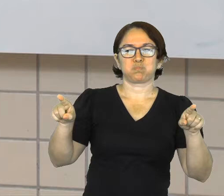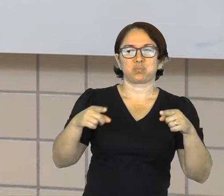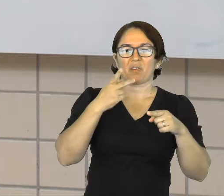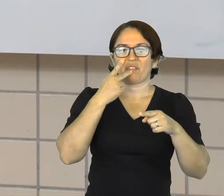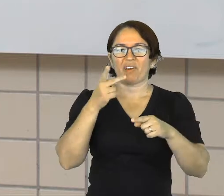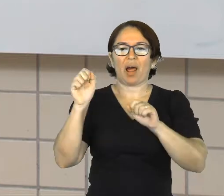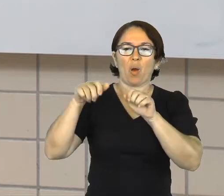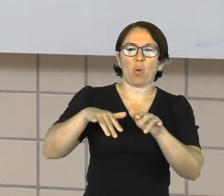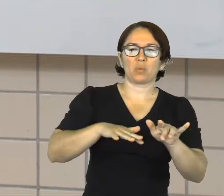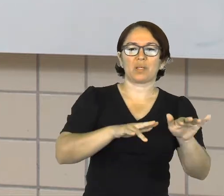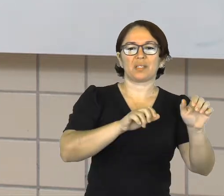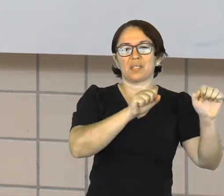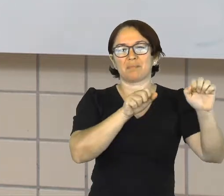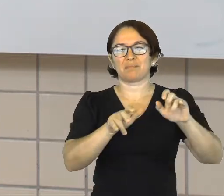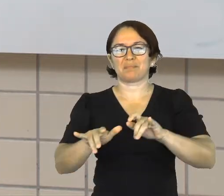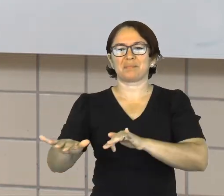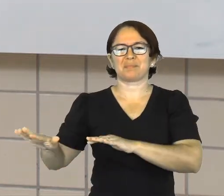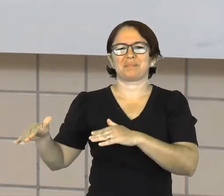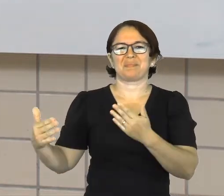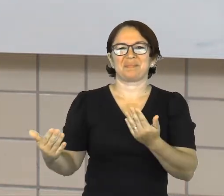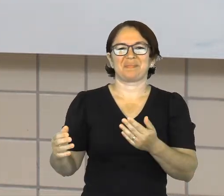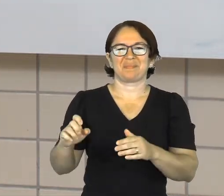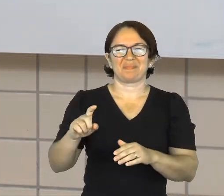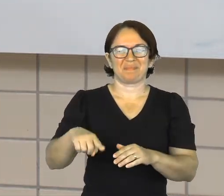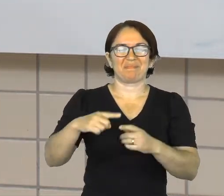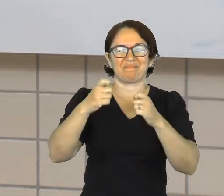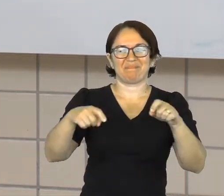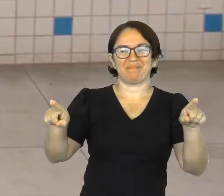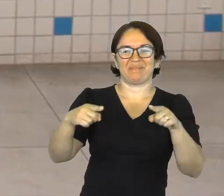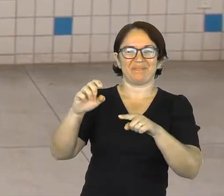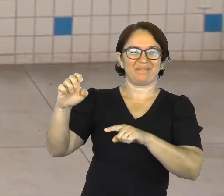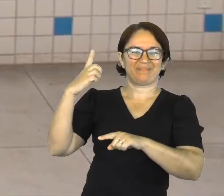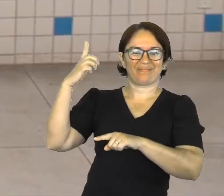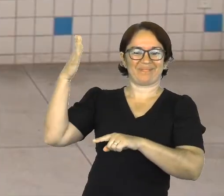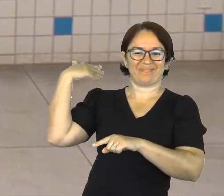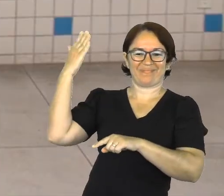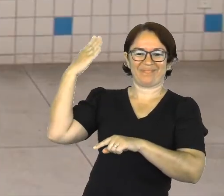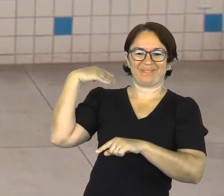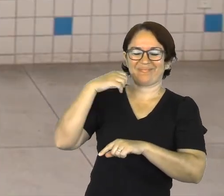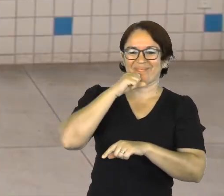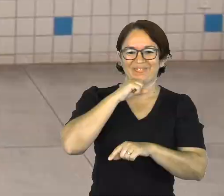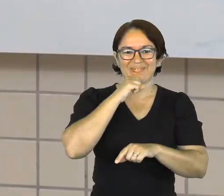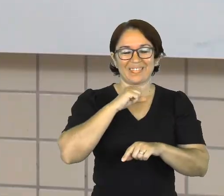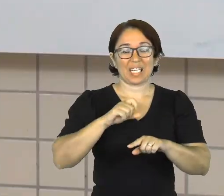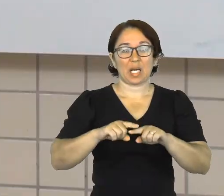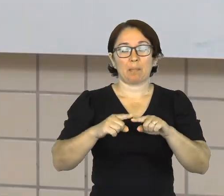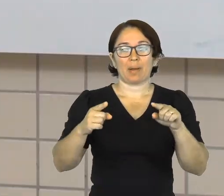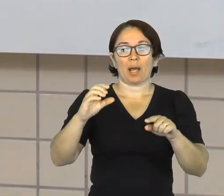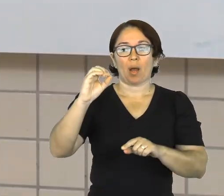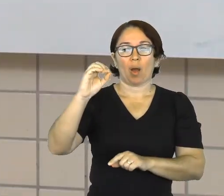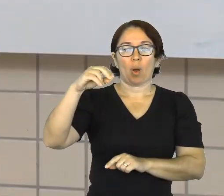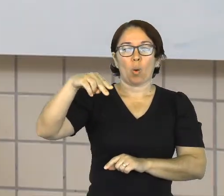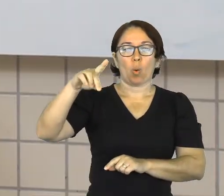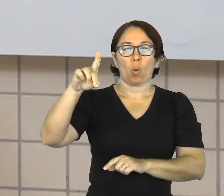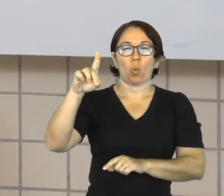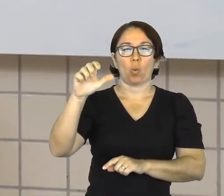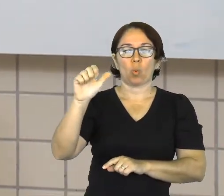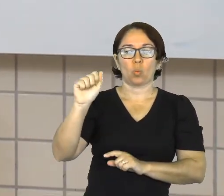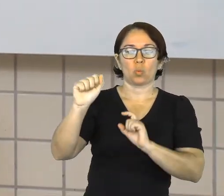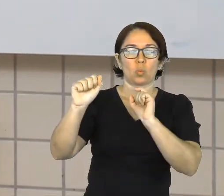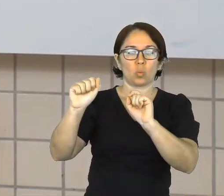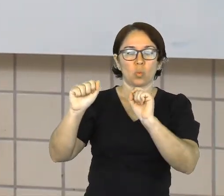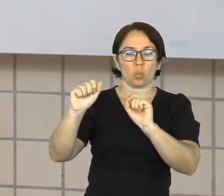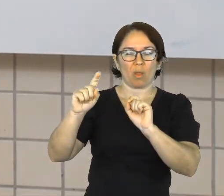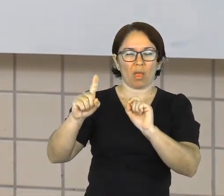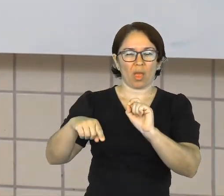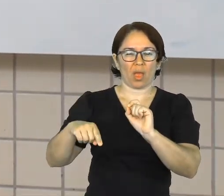dela? É antiga, né? Uma onda, gente, nada mais é que uma perturbação, tá? Vamos lá dar uma